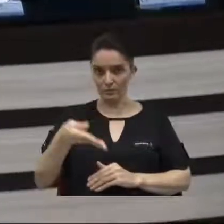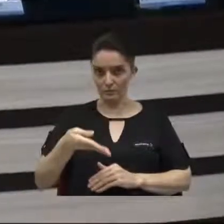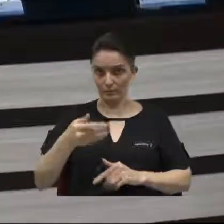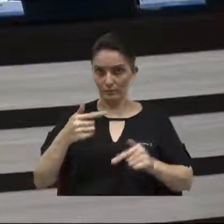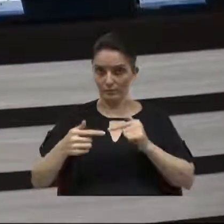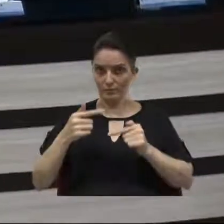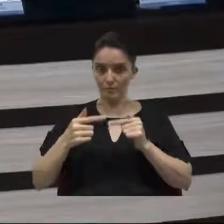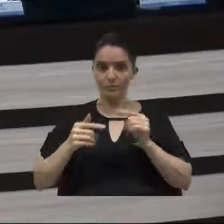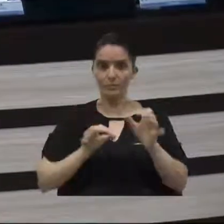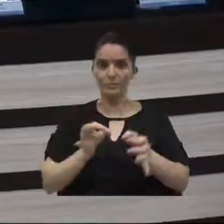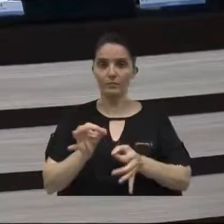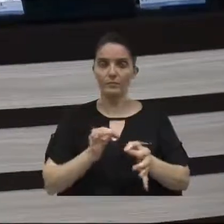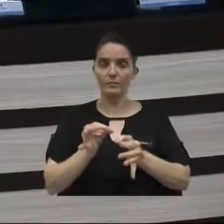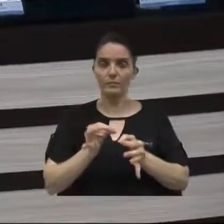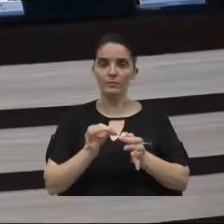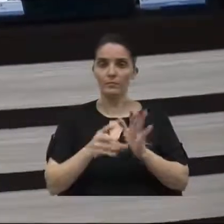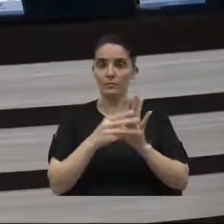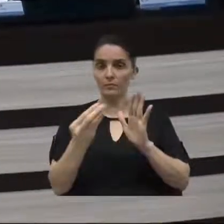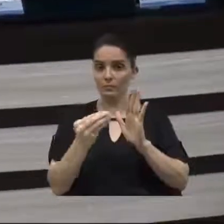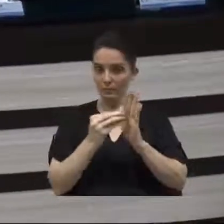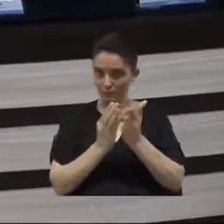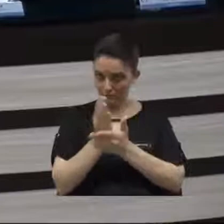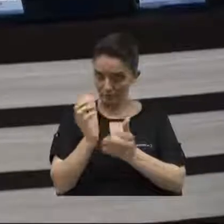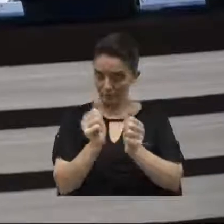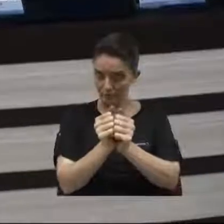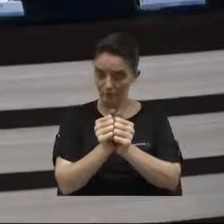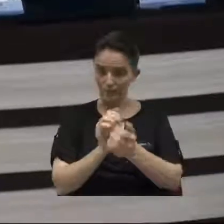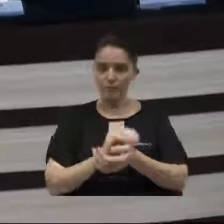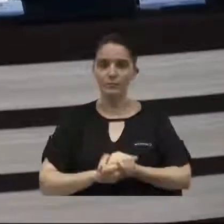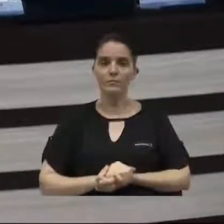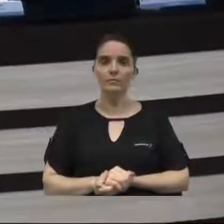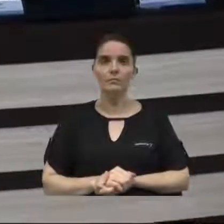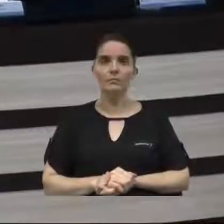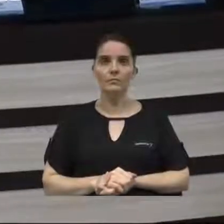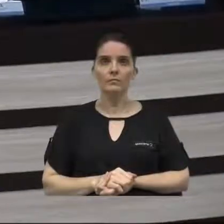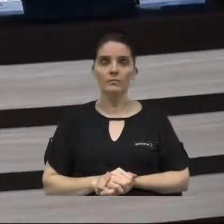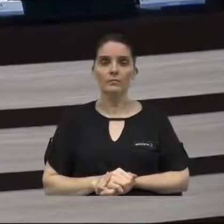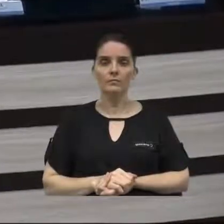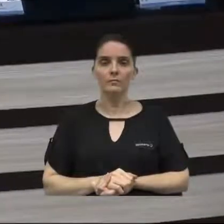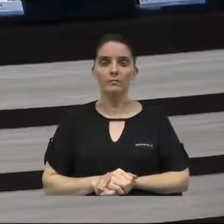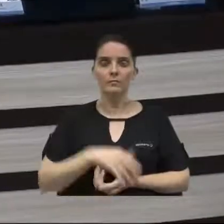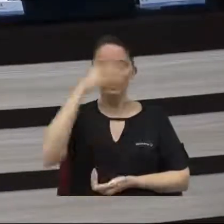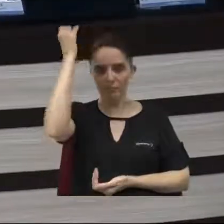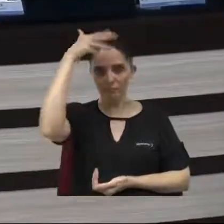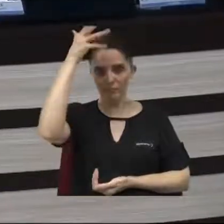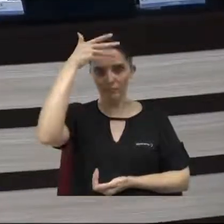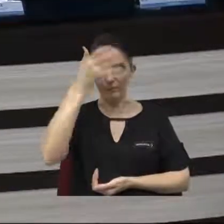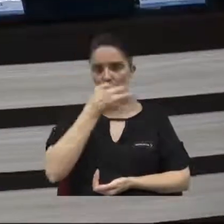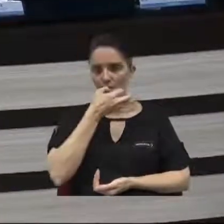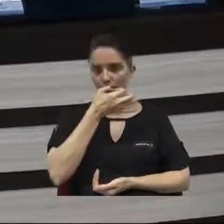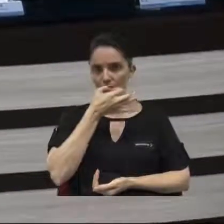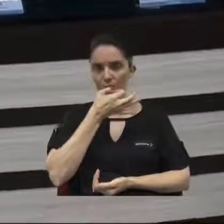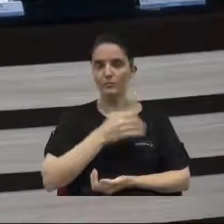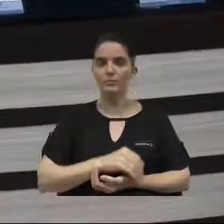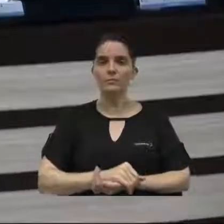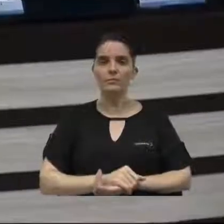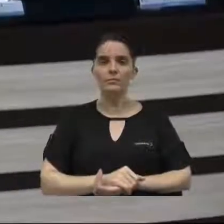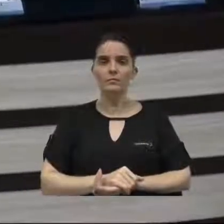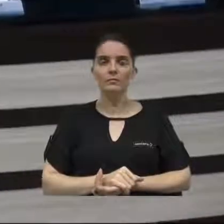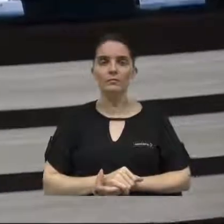discussão o projeto com uma emenda aprovada. Desejo discutir, senhor presidente. A palavra, vereadora proponente Érica Taik.